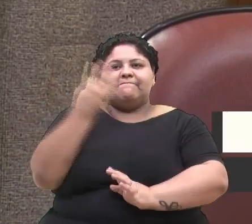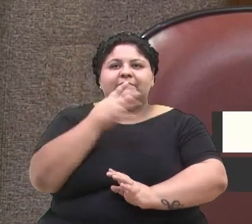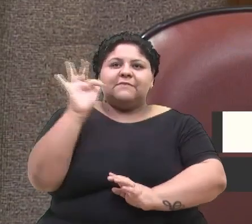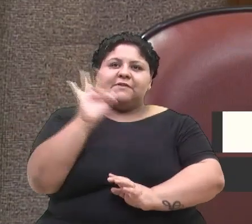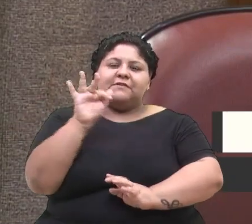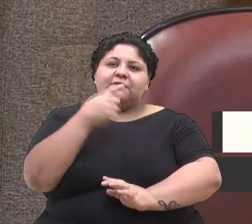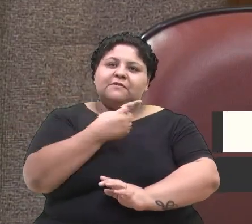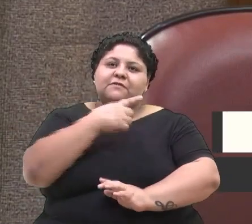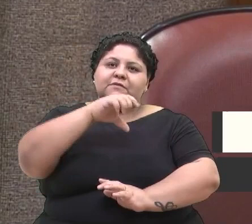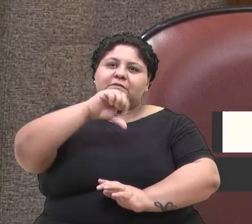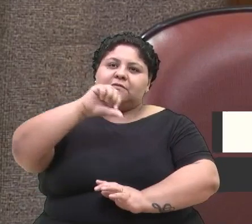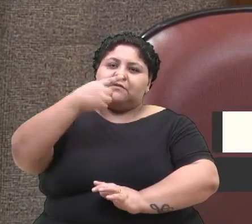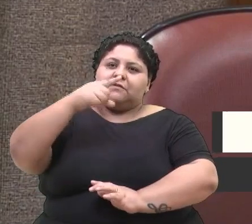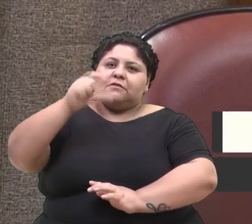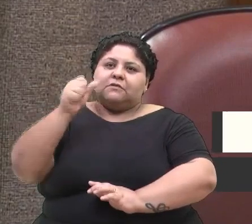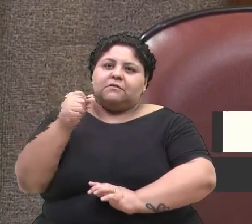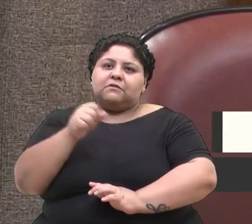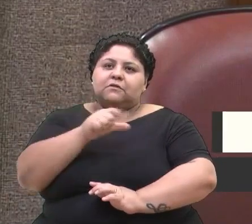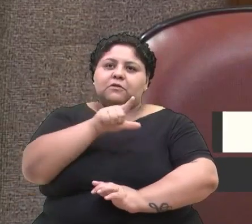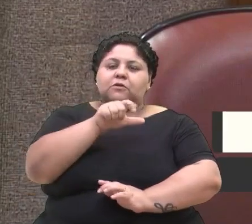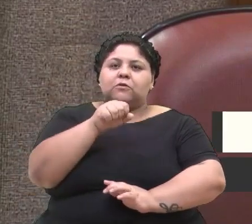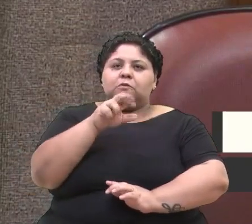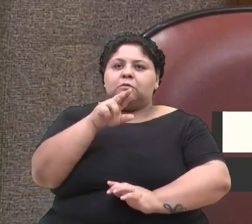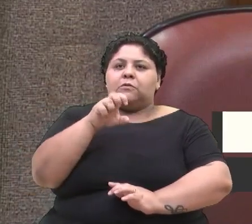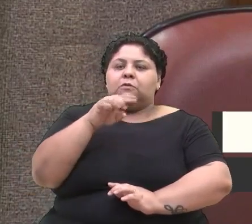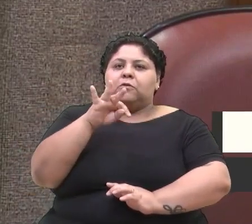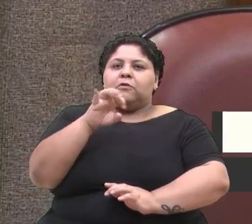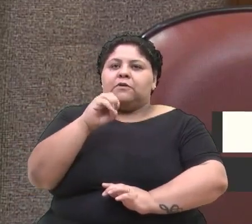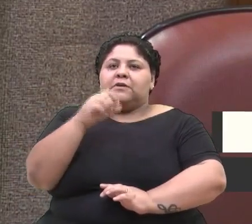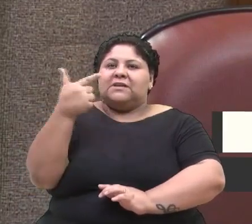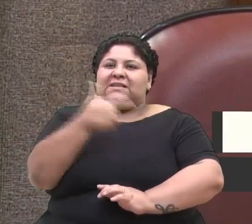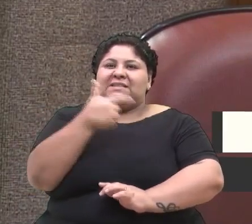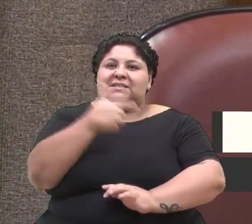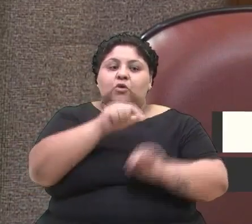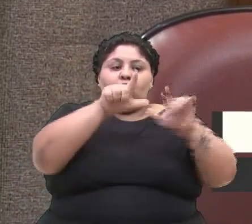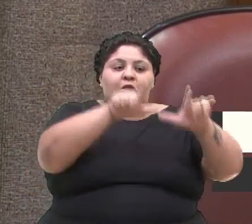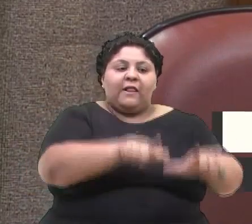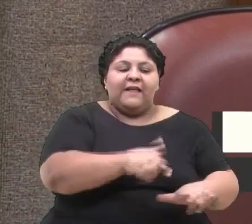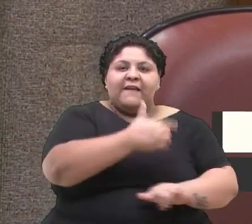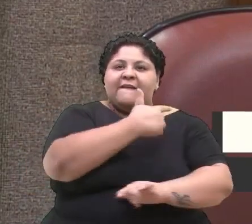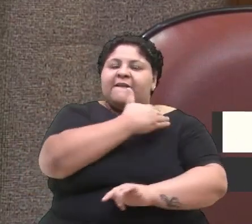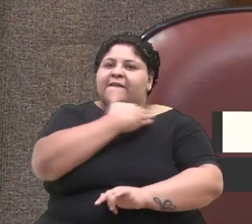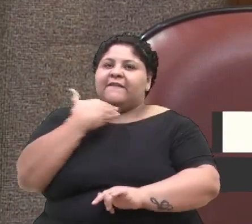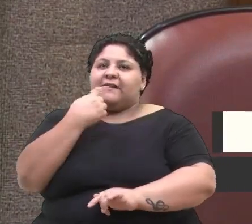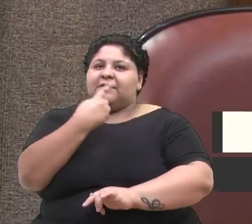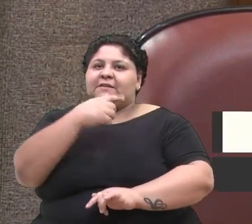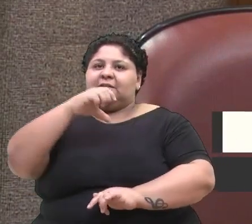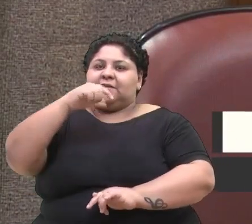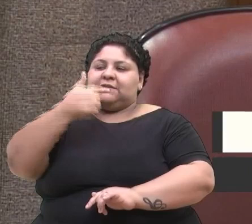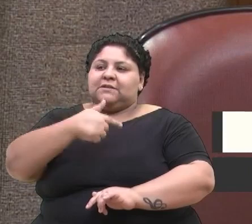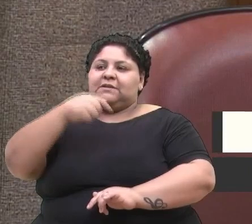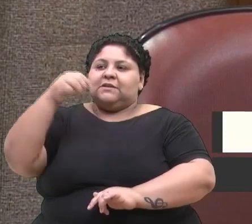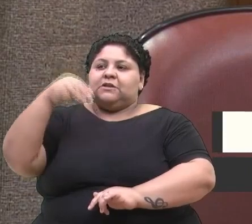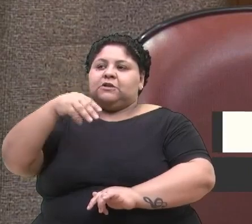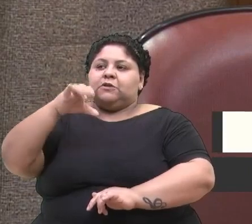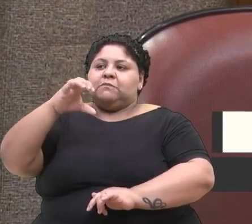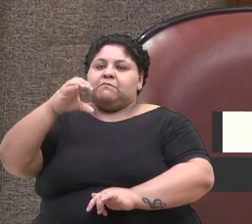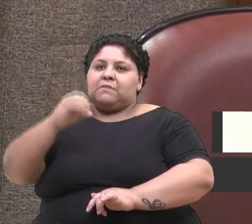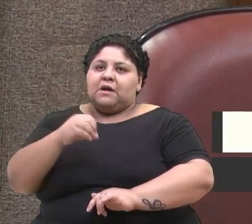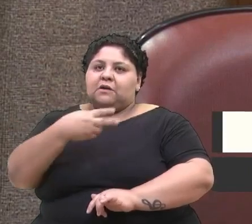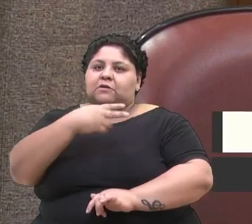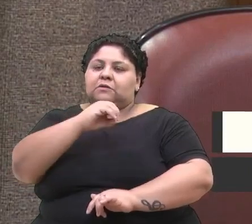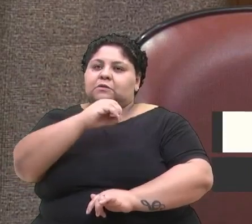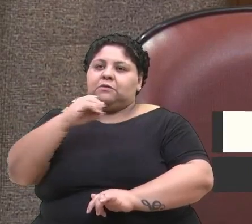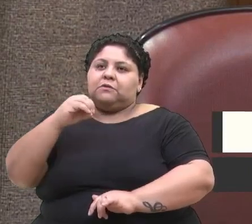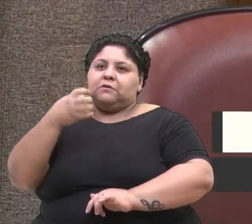de 1918 em Loreto na segunda Légua e faleceu em 17 de maio de 2006 na mesma localidade era filho